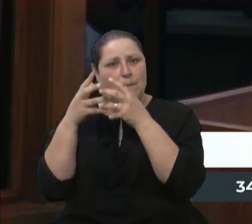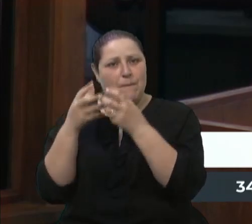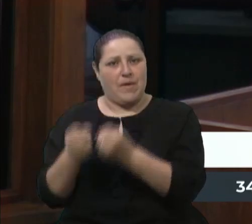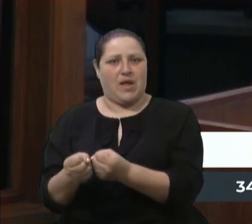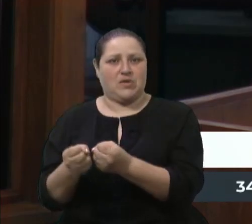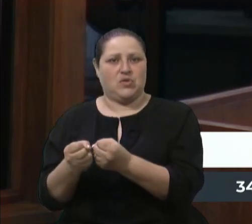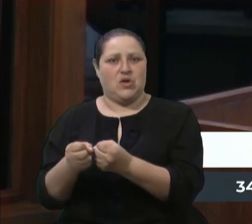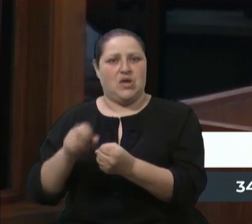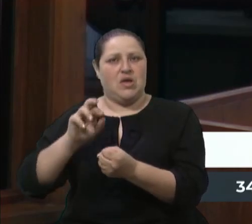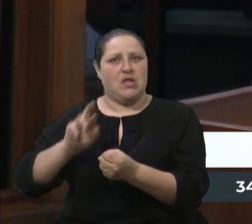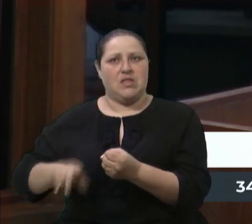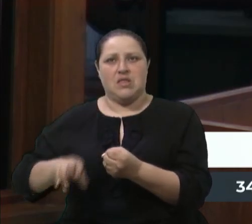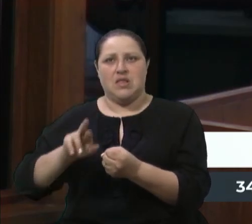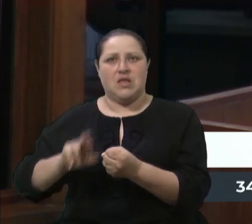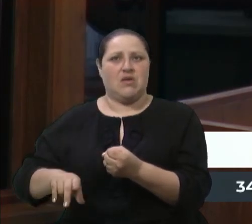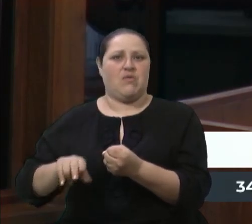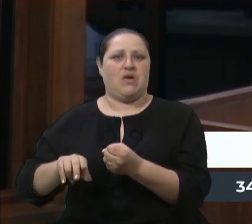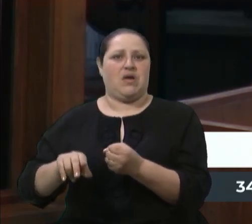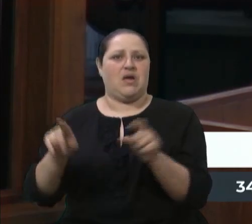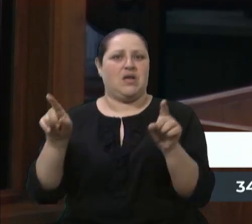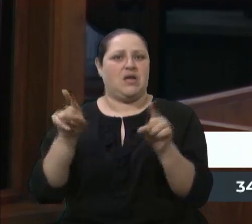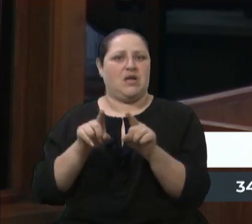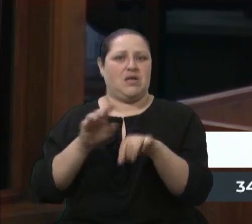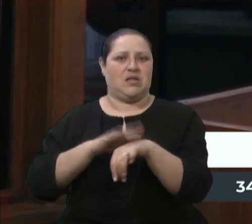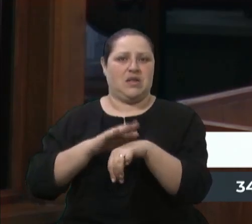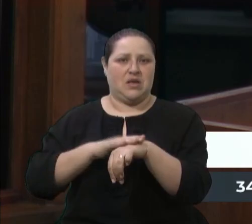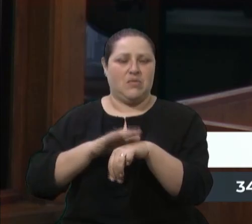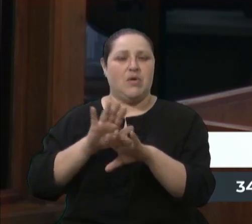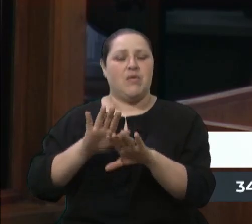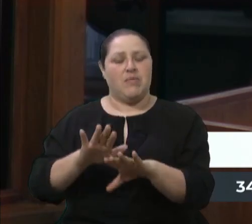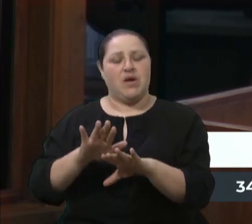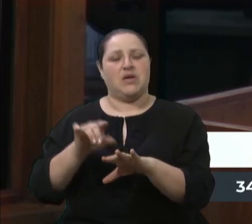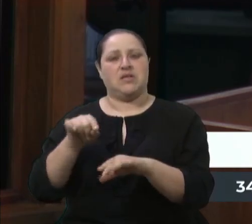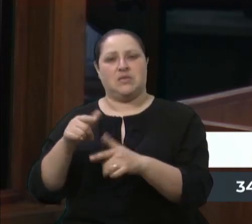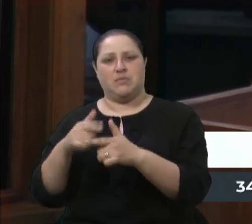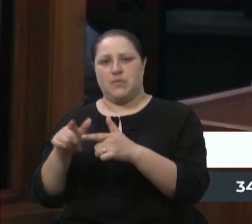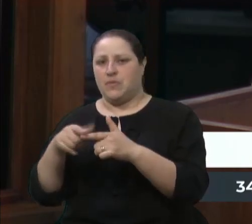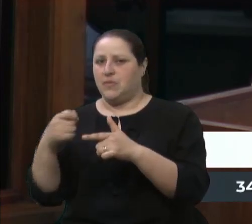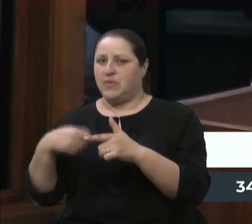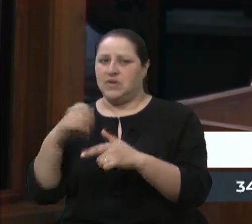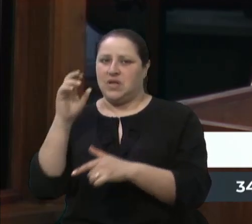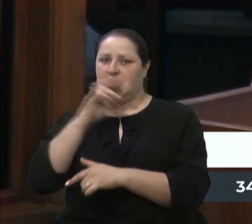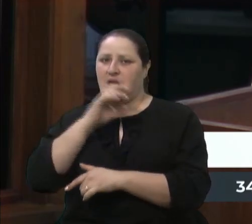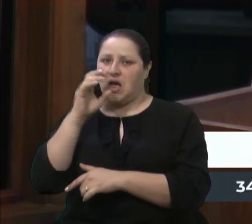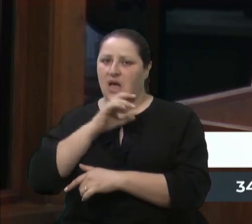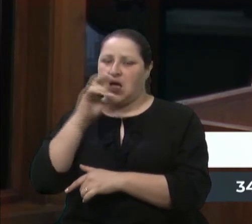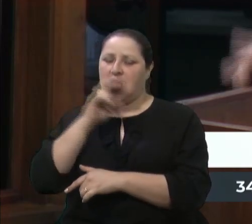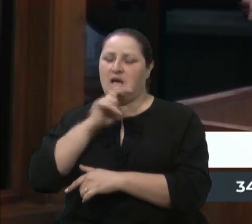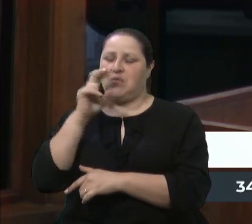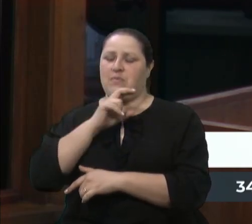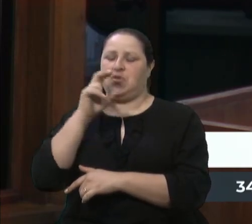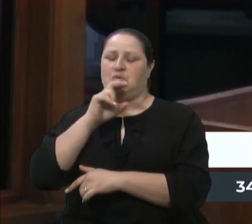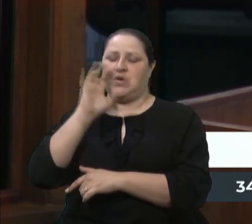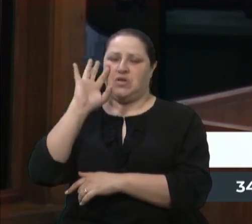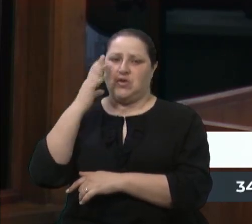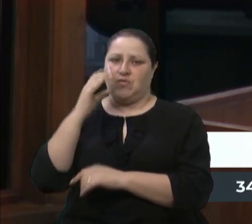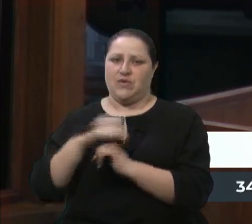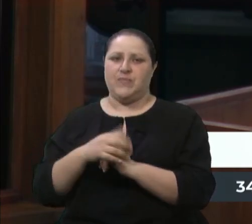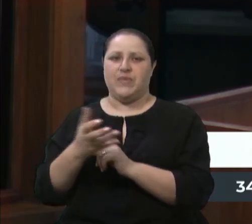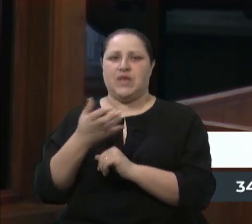não são de curto prazo, mas que precisam ser resolvidos. E aí eu gostaria de pedir para que